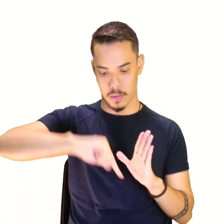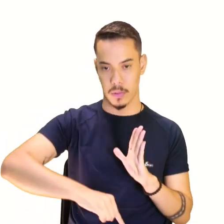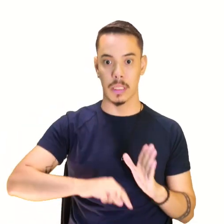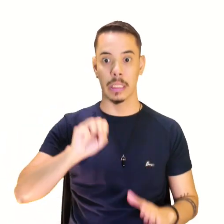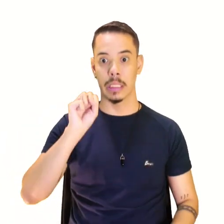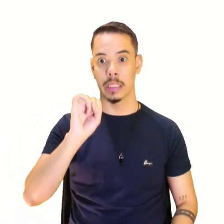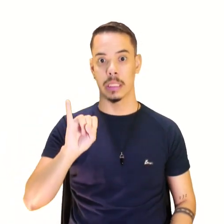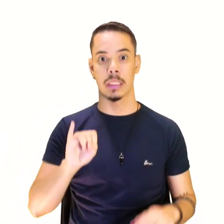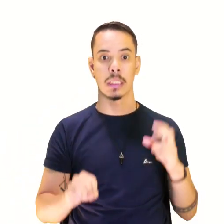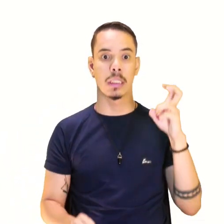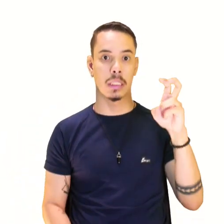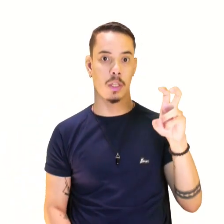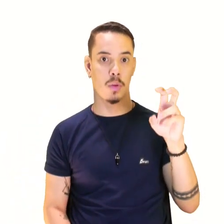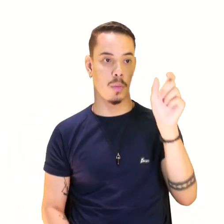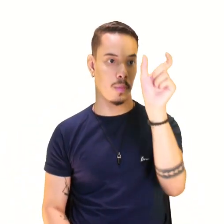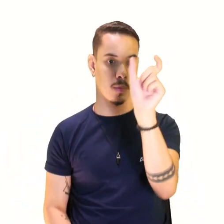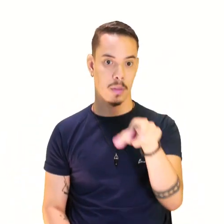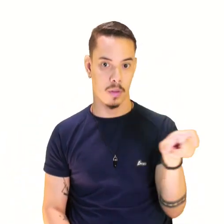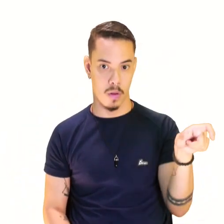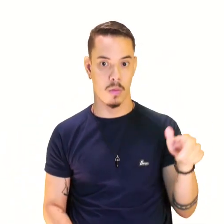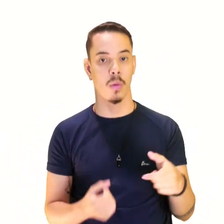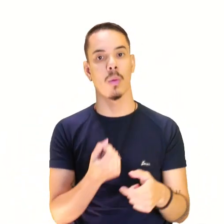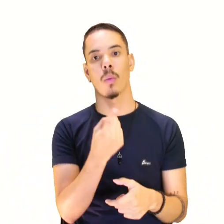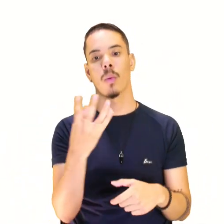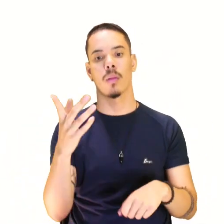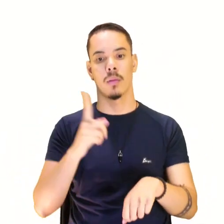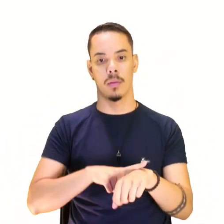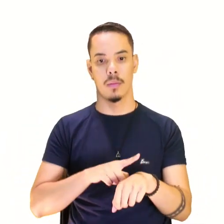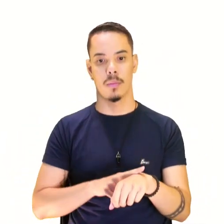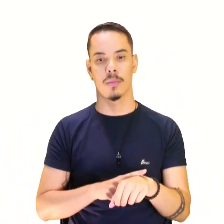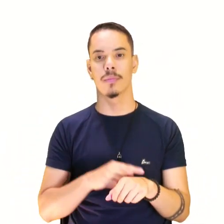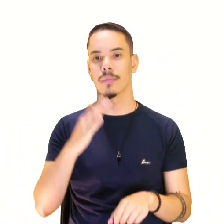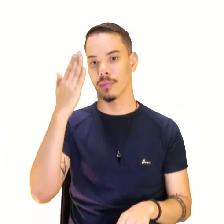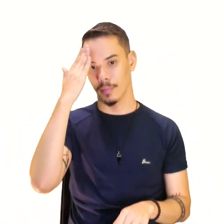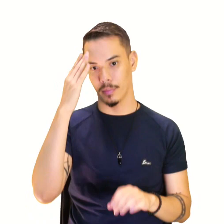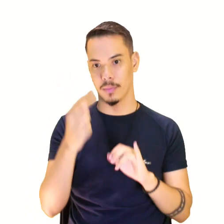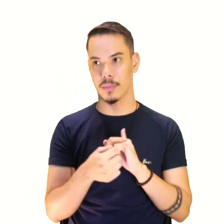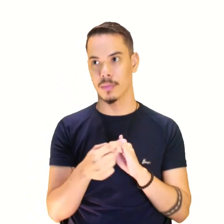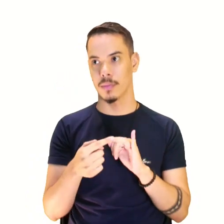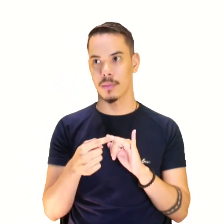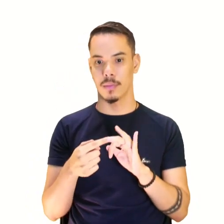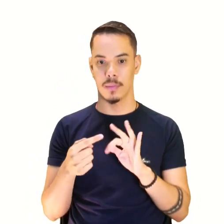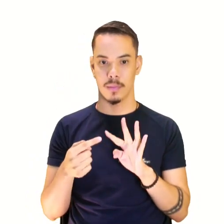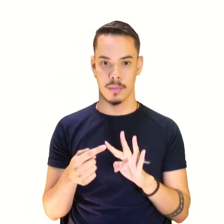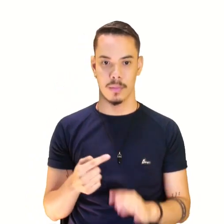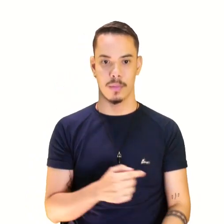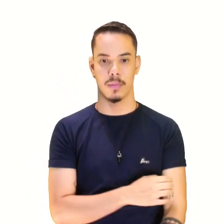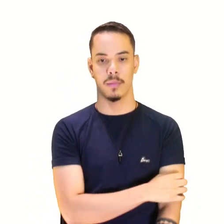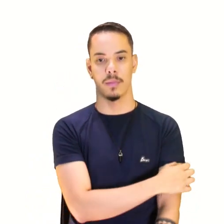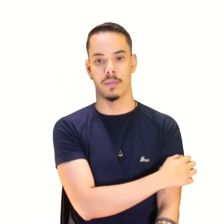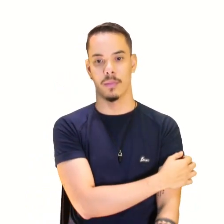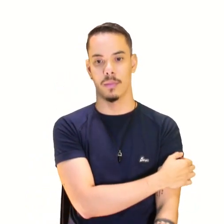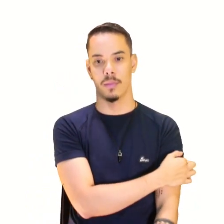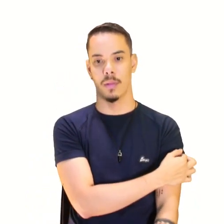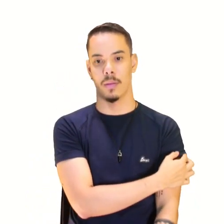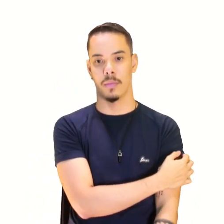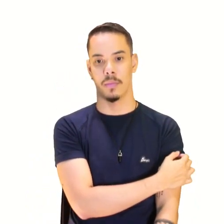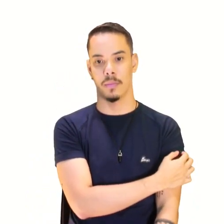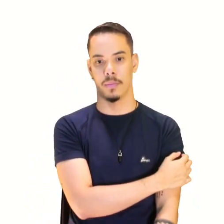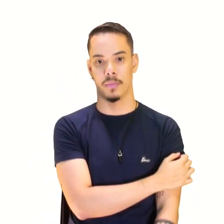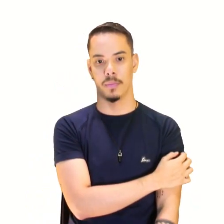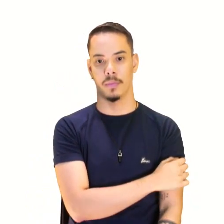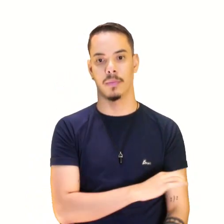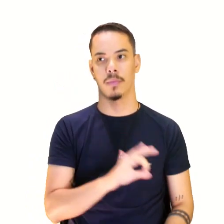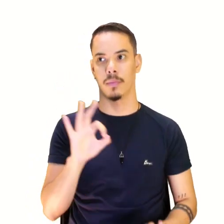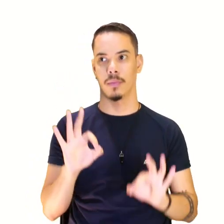trabalhadores, quanto tempo levará? Aí, os 4 passos, certo? Primeiro passo, organizar as grandezas em ordem